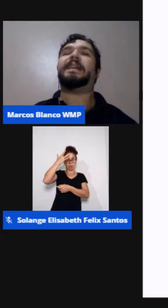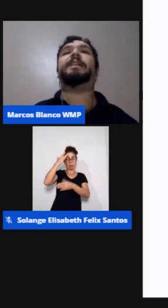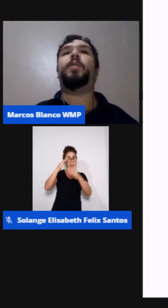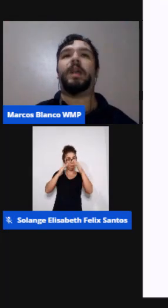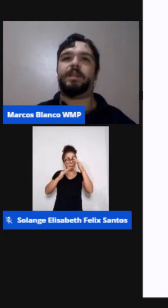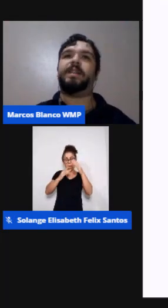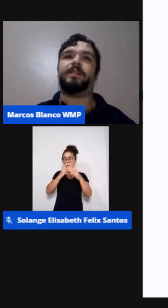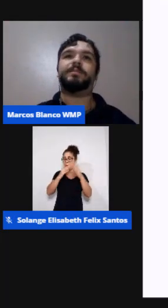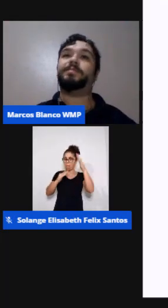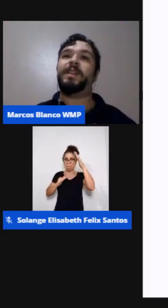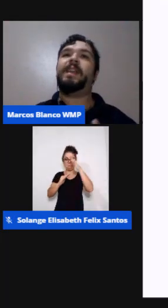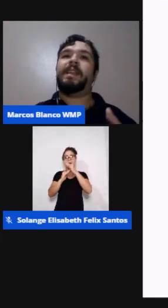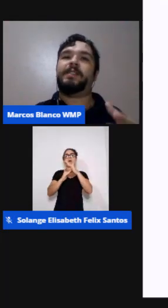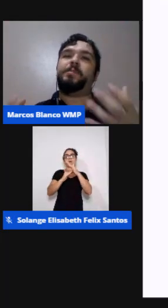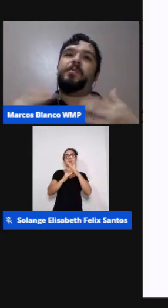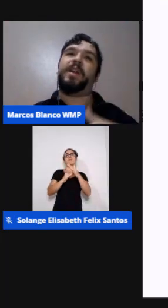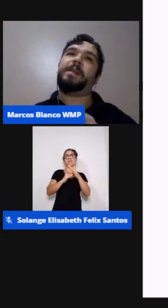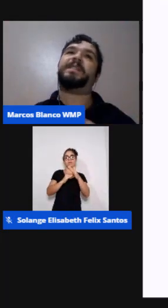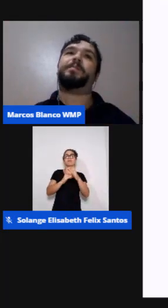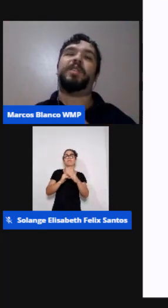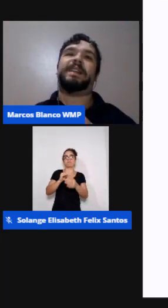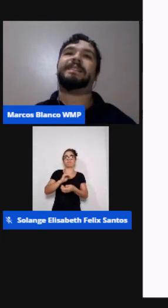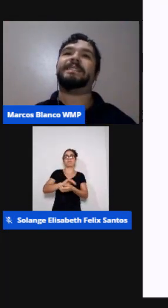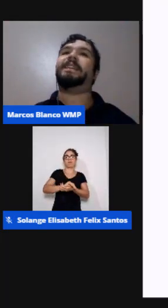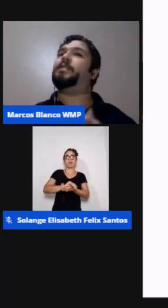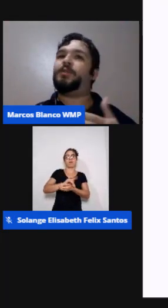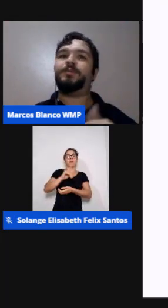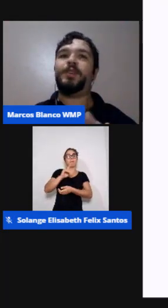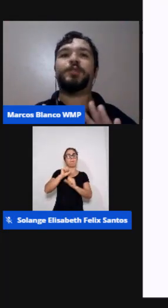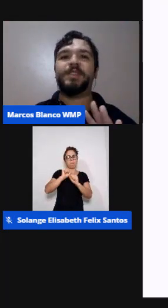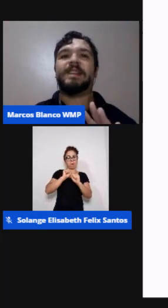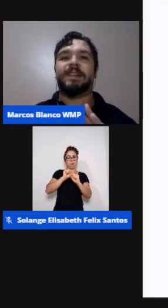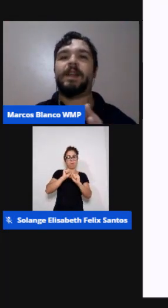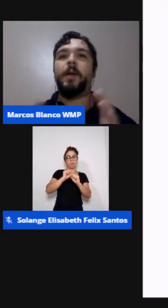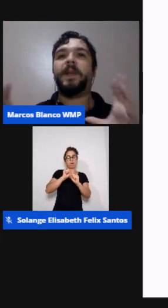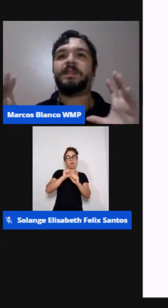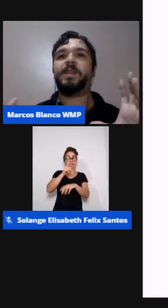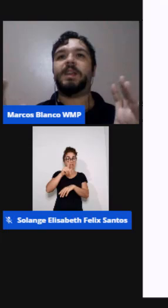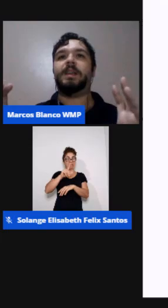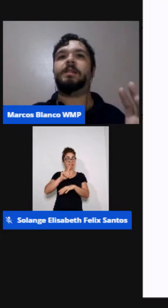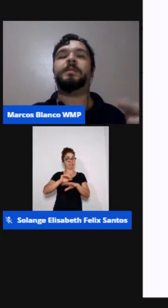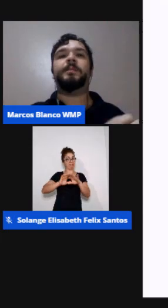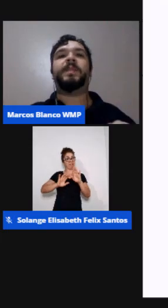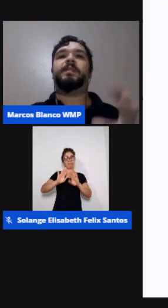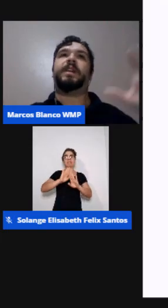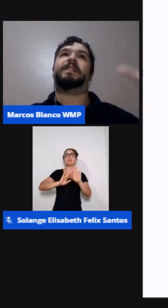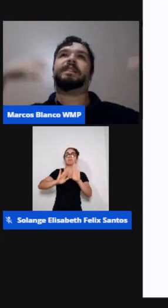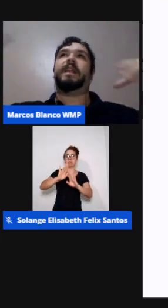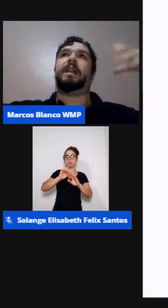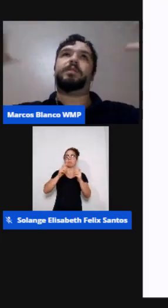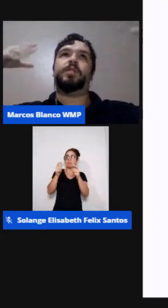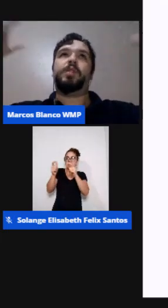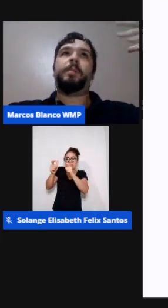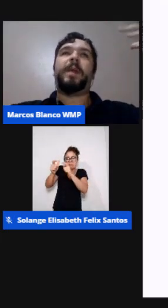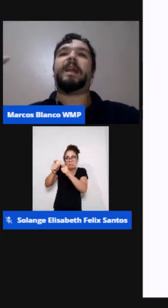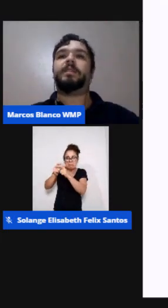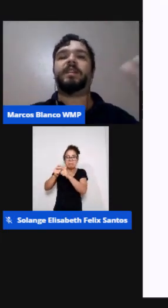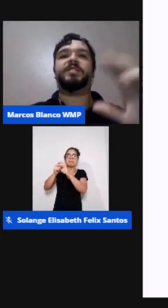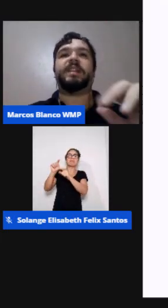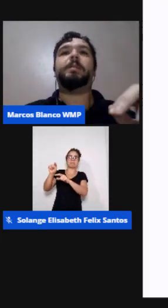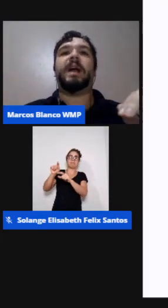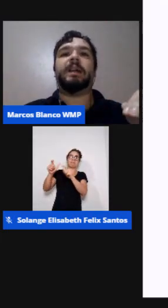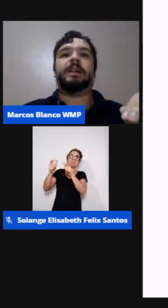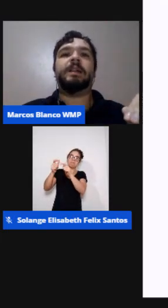3 teriam que sair alguém lá de dentro. Pode até pensar, pô, ele está exagerando. Não estou exagerando, realmente é pequenininho. Fora que você tem lá todo